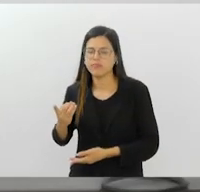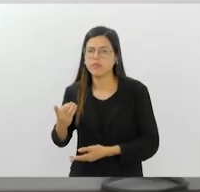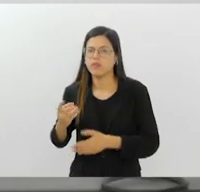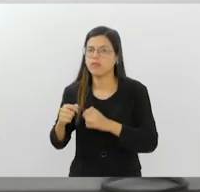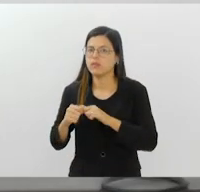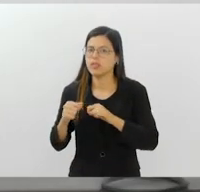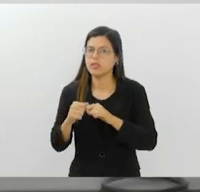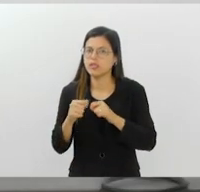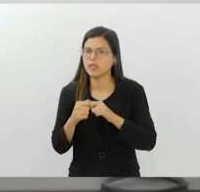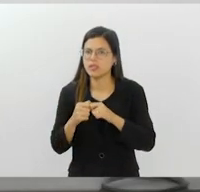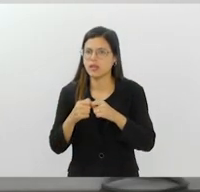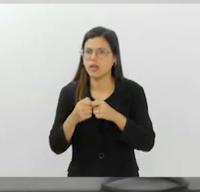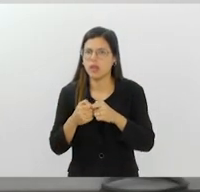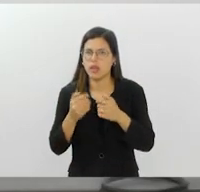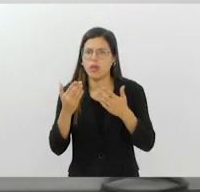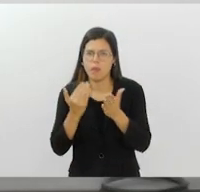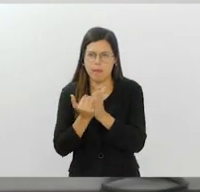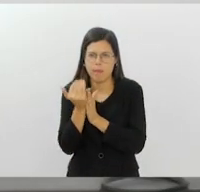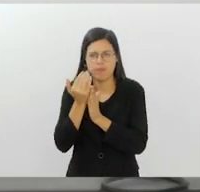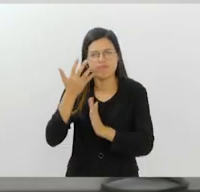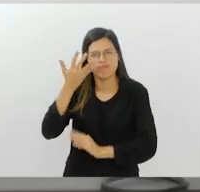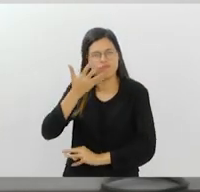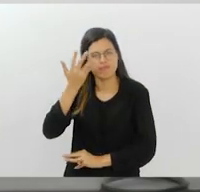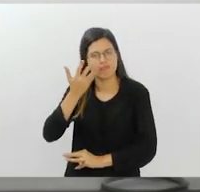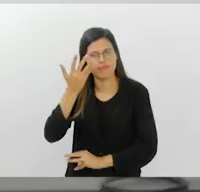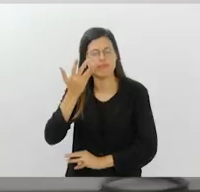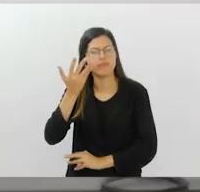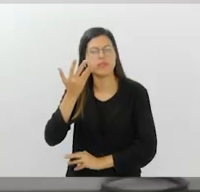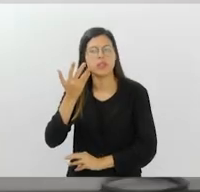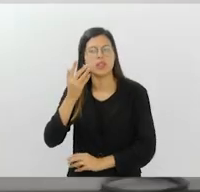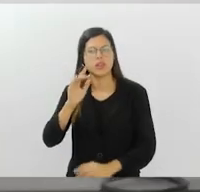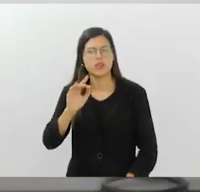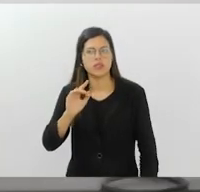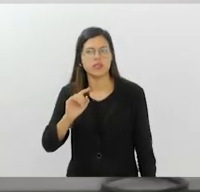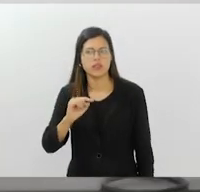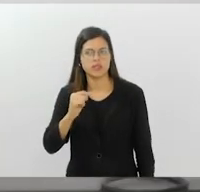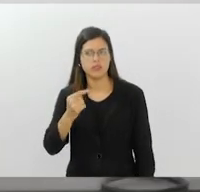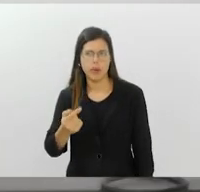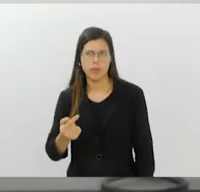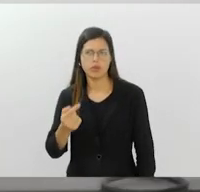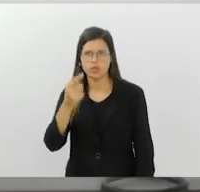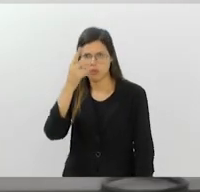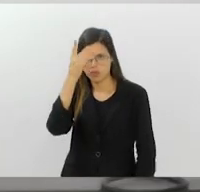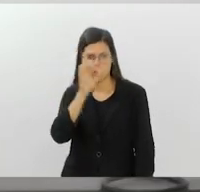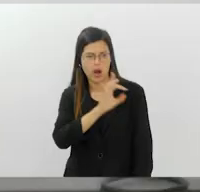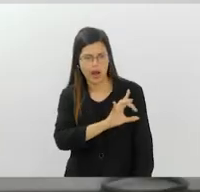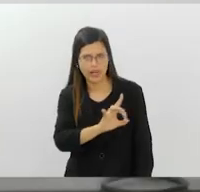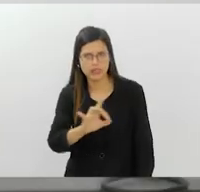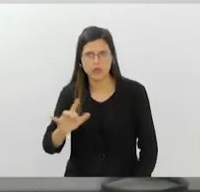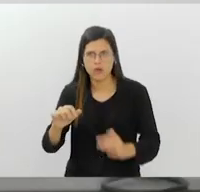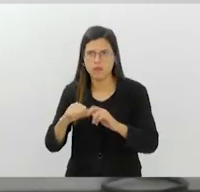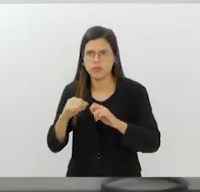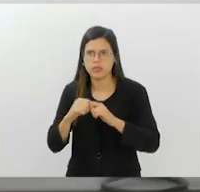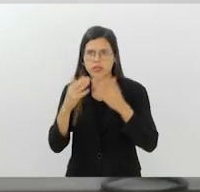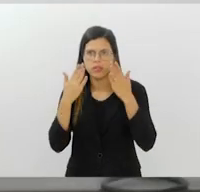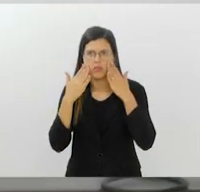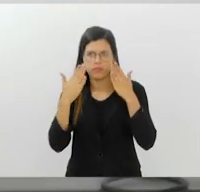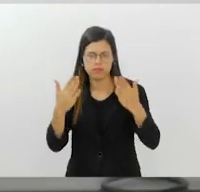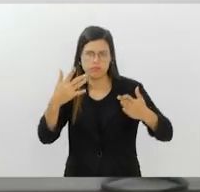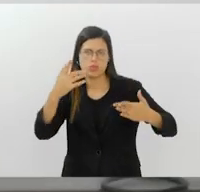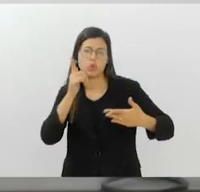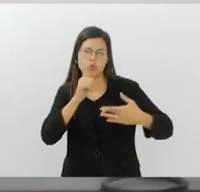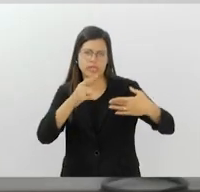uma breve saudação Inicial Eu também a gente vai passar a palavra paraas pessoas fazerem as Exposições pra gente poder